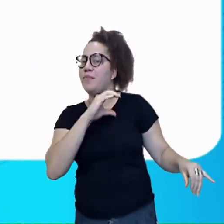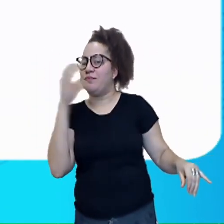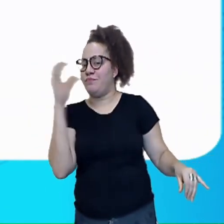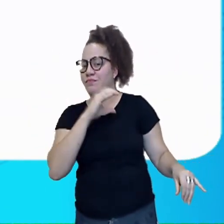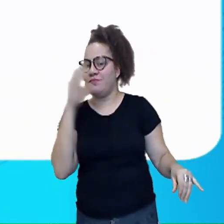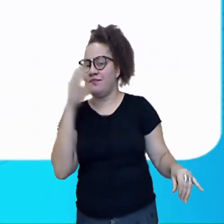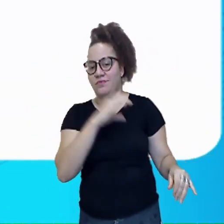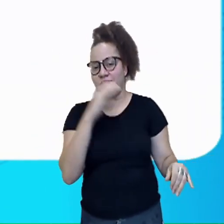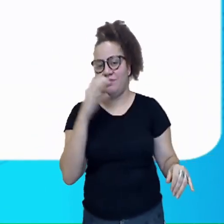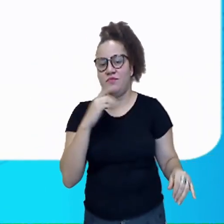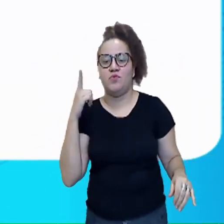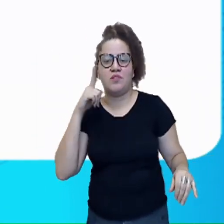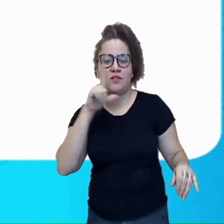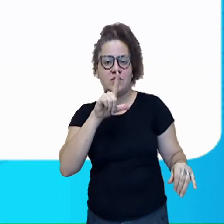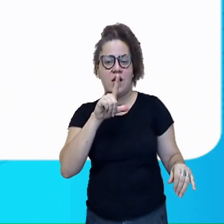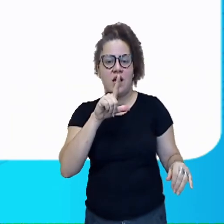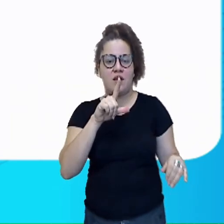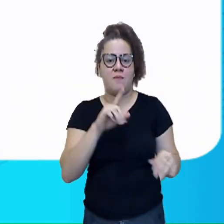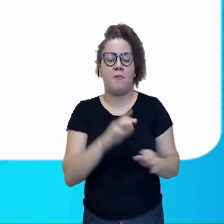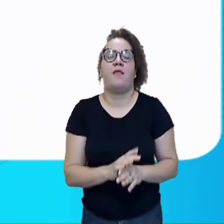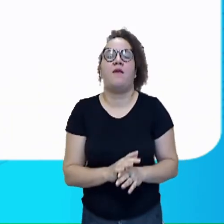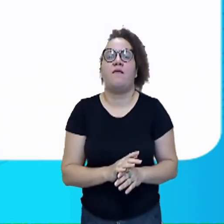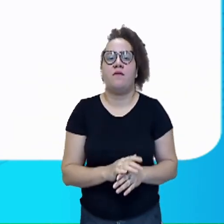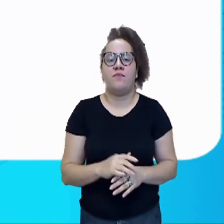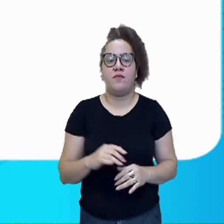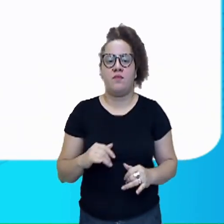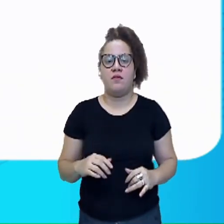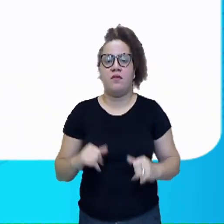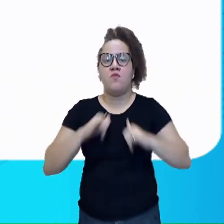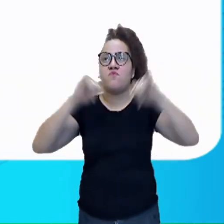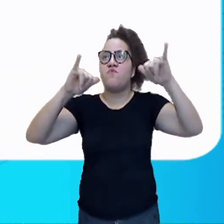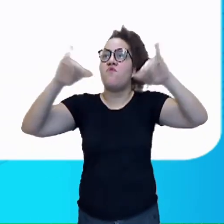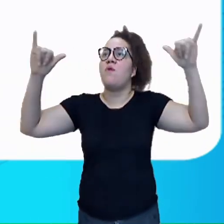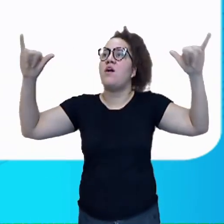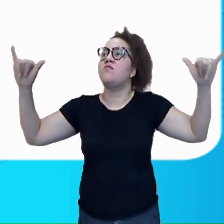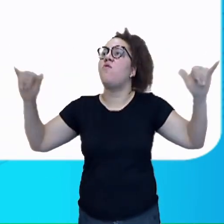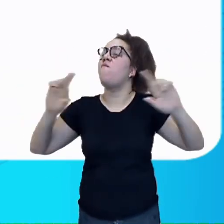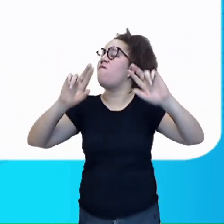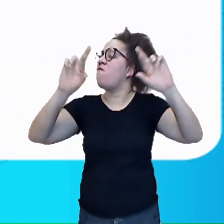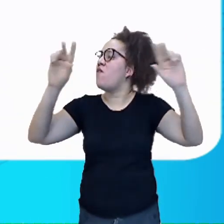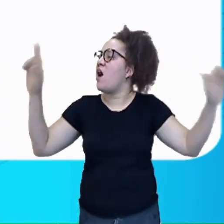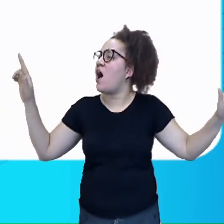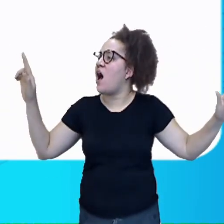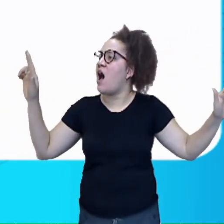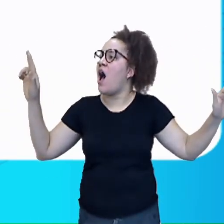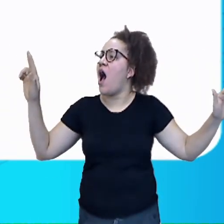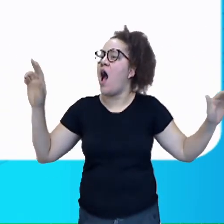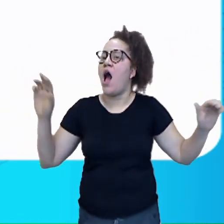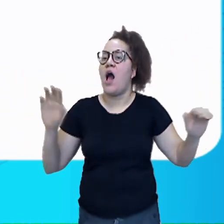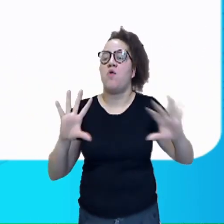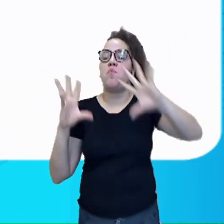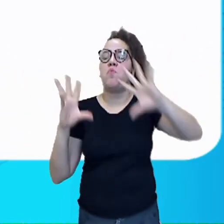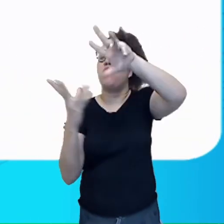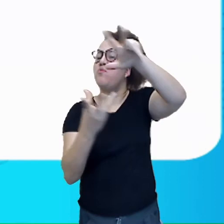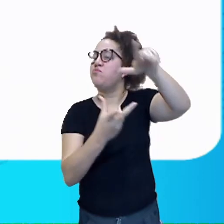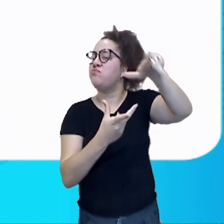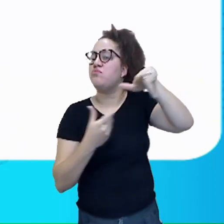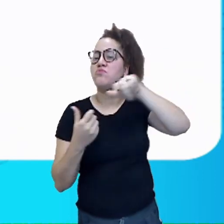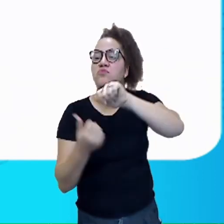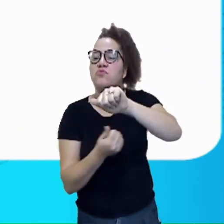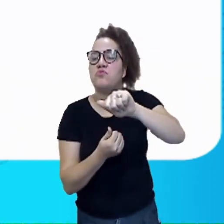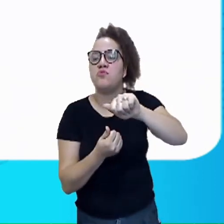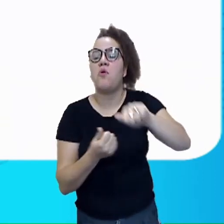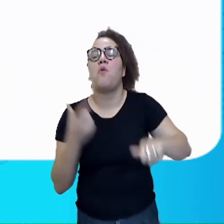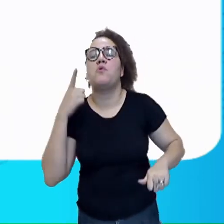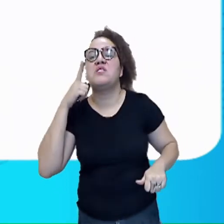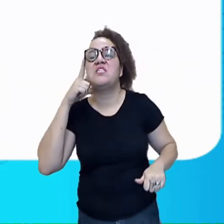nós temos aí uma gama de informações, acontece uma coisa lá no outro lado do mundo e rapidamente nós já conseguimos